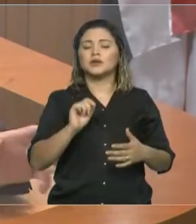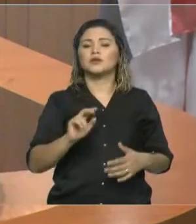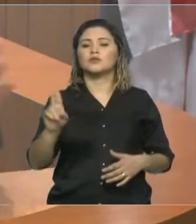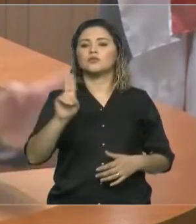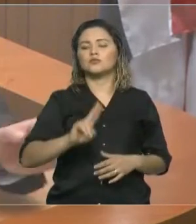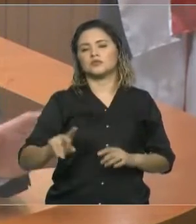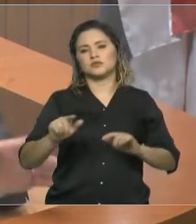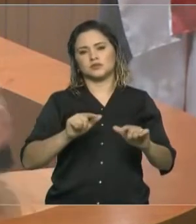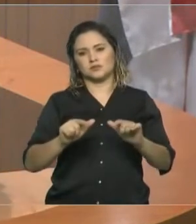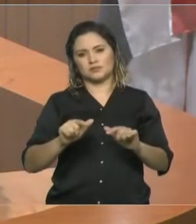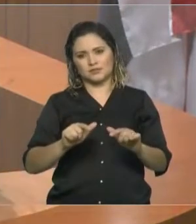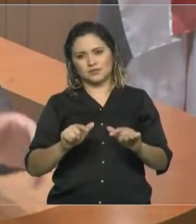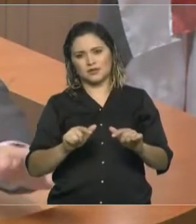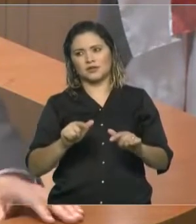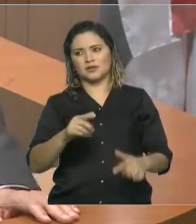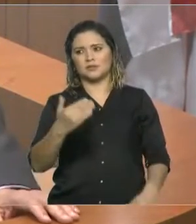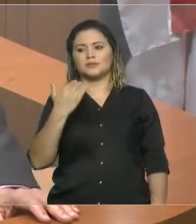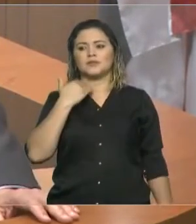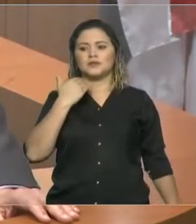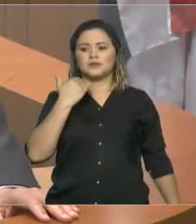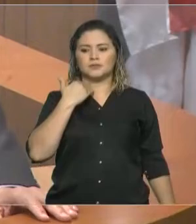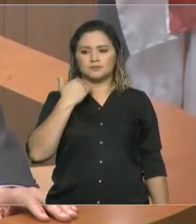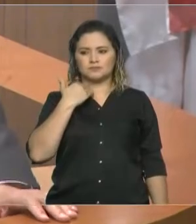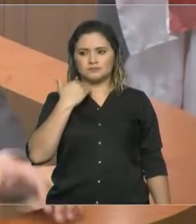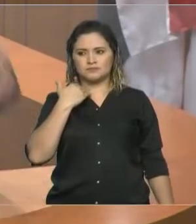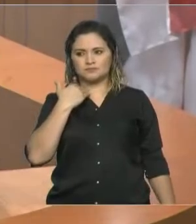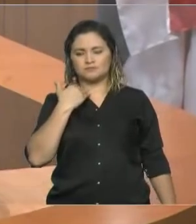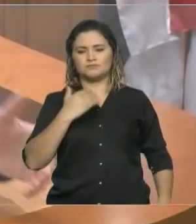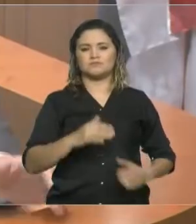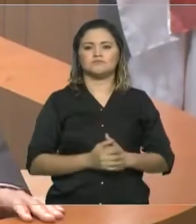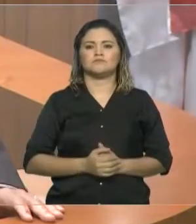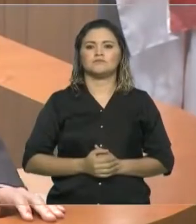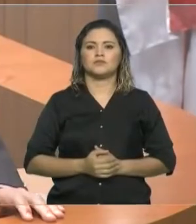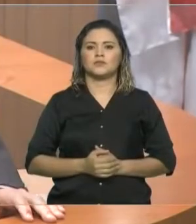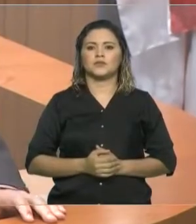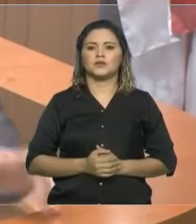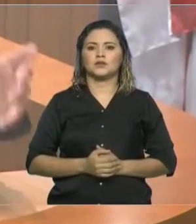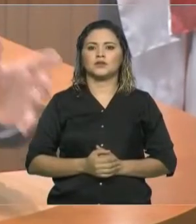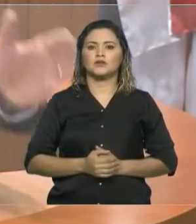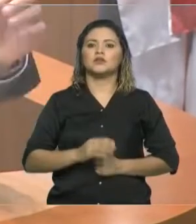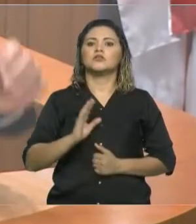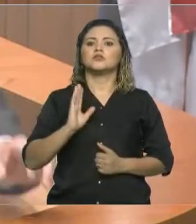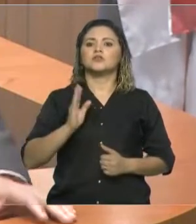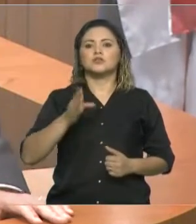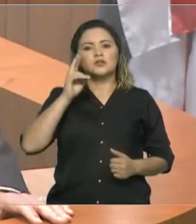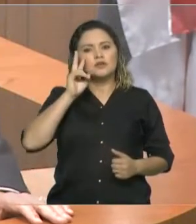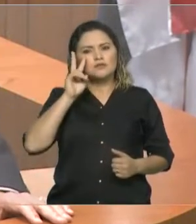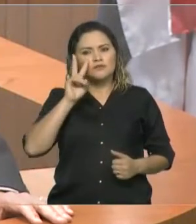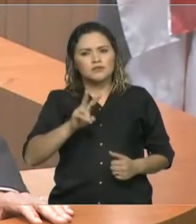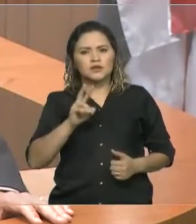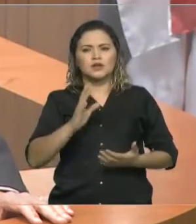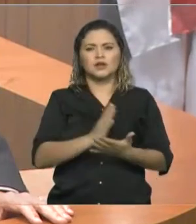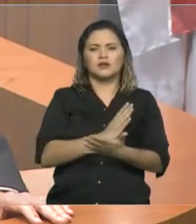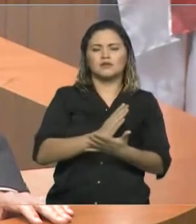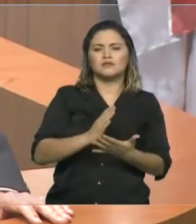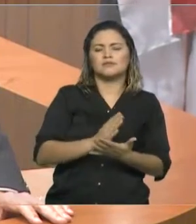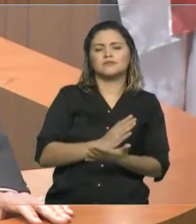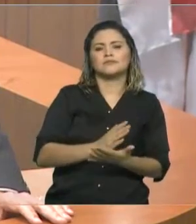em quase todos os aspectos. Eu já assisti muito. Já presenciei algumas vezes que estou numa agência, vejo uma pessoa